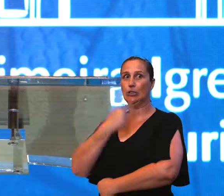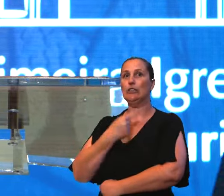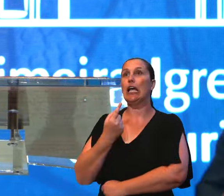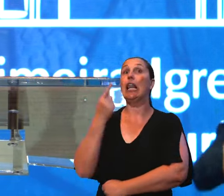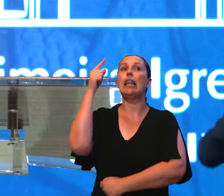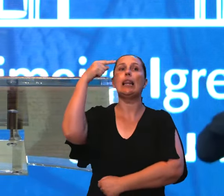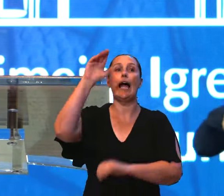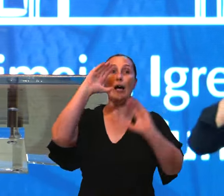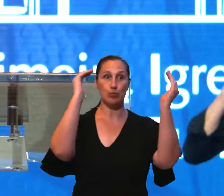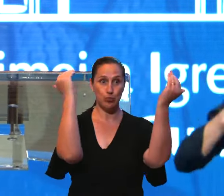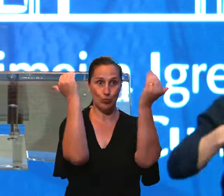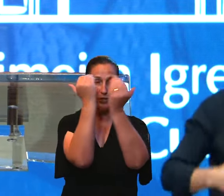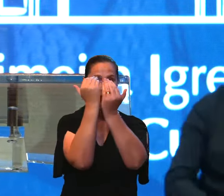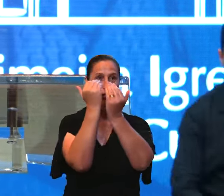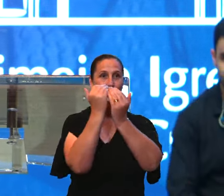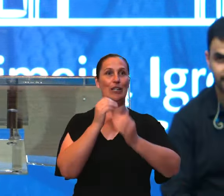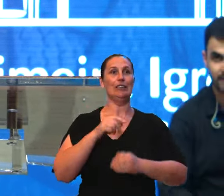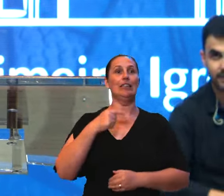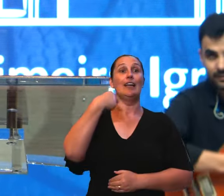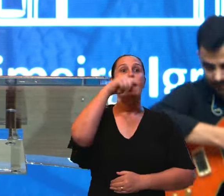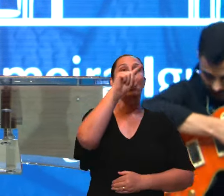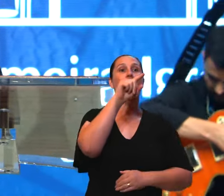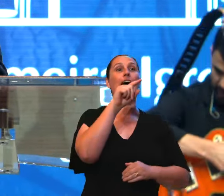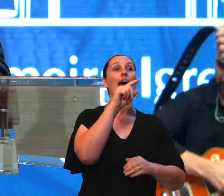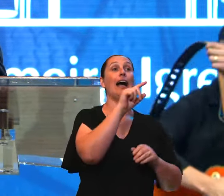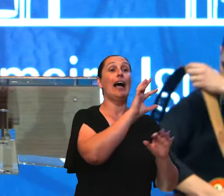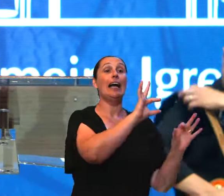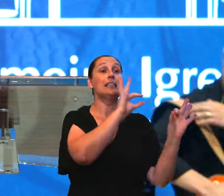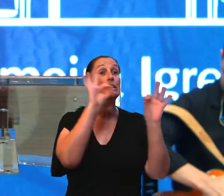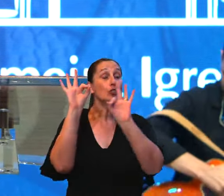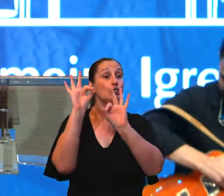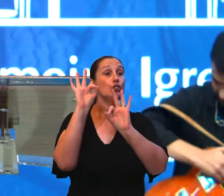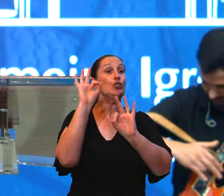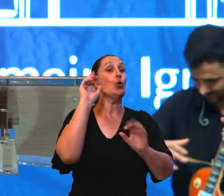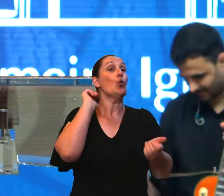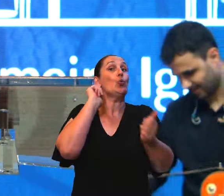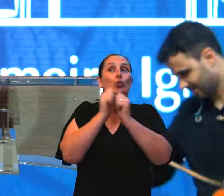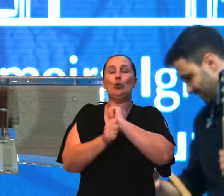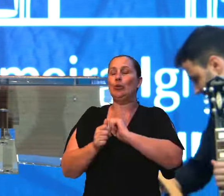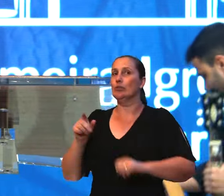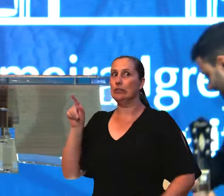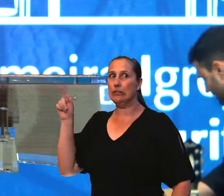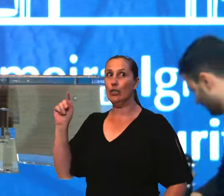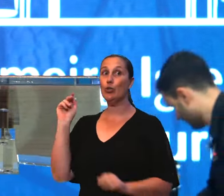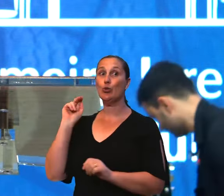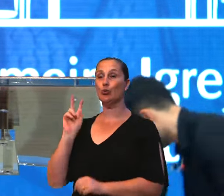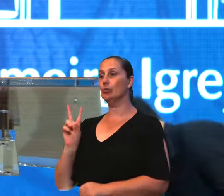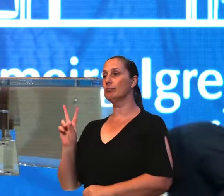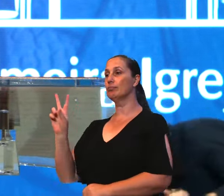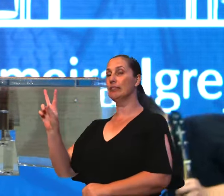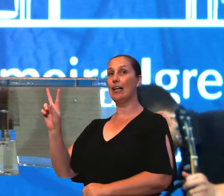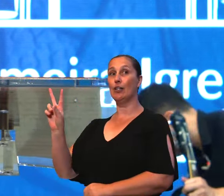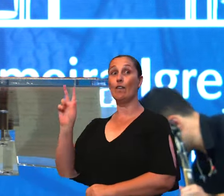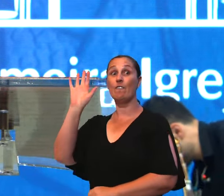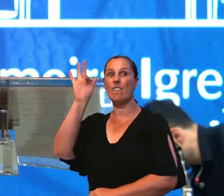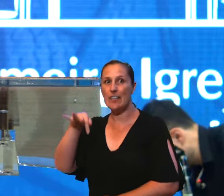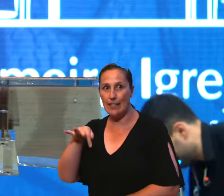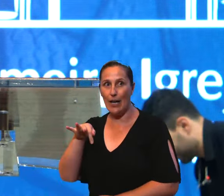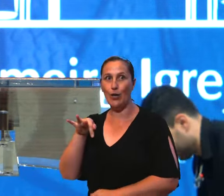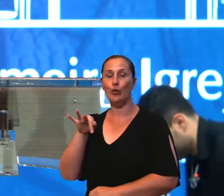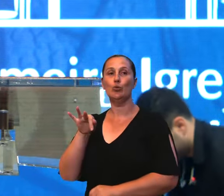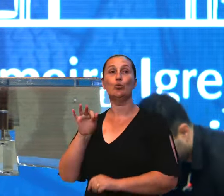voltava correndo pro Couto e eu entrei quase numas furadas por causa dos jogos lembro de uma final que a gente foi